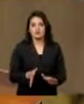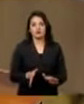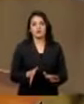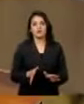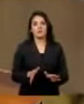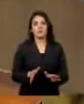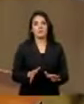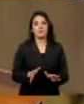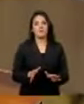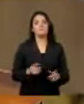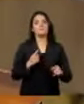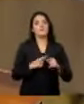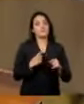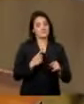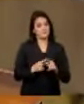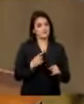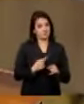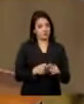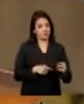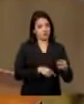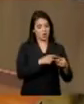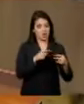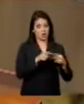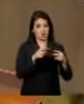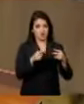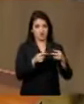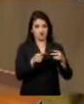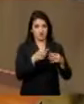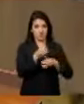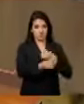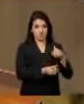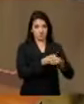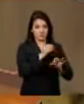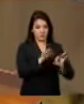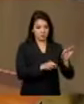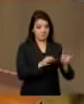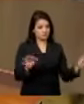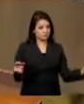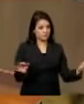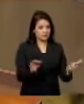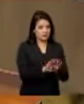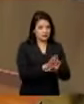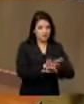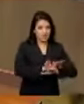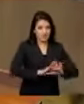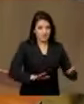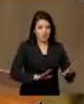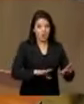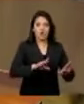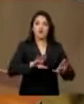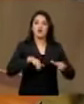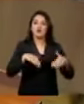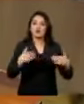o encerramento do segundo semestre judiciário de 2018,